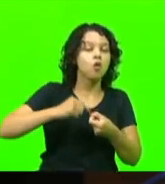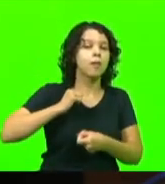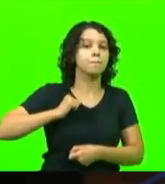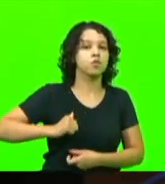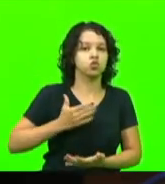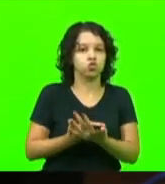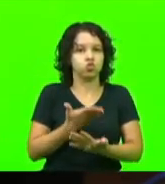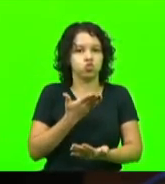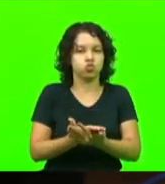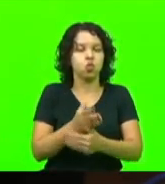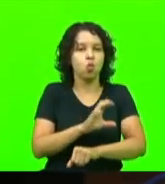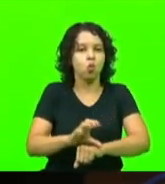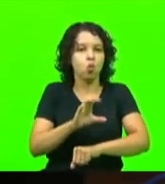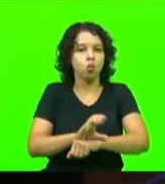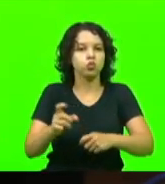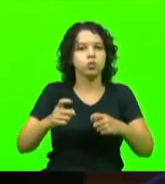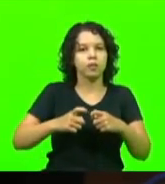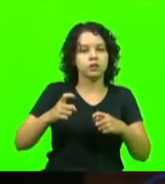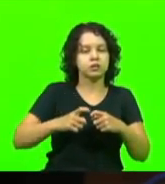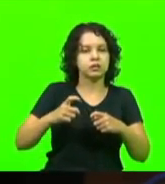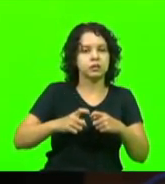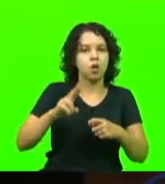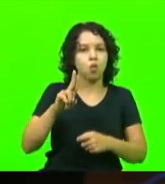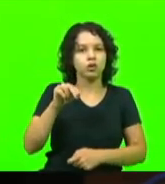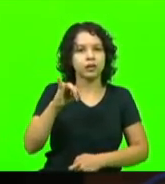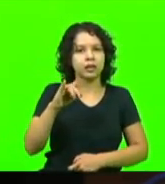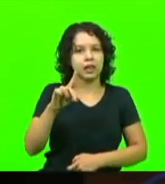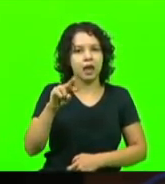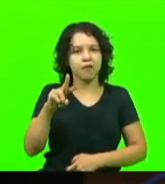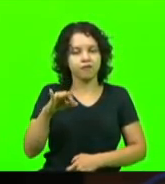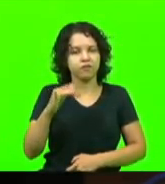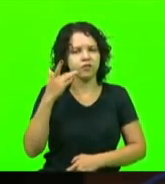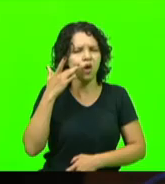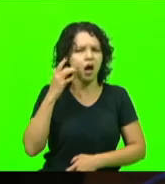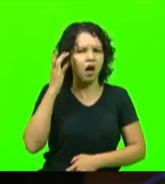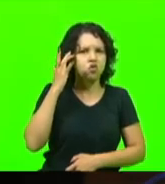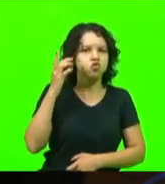medicina na Unidave, se eu não me falha a memória,